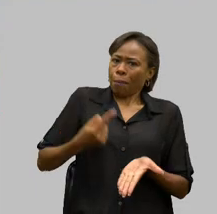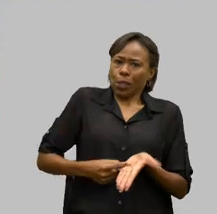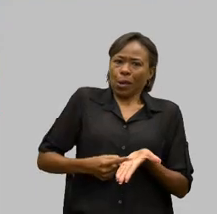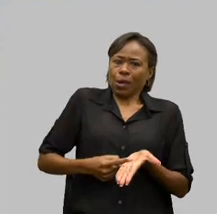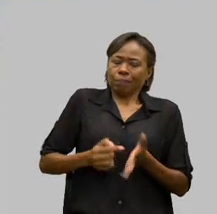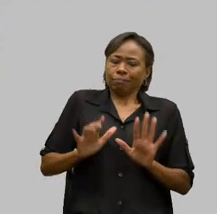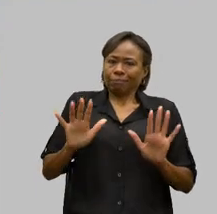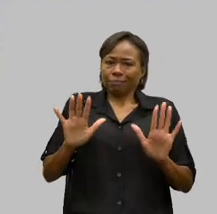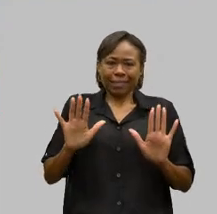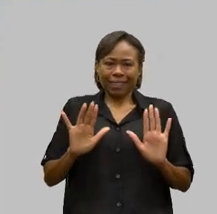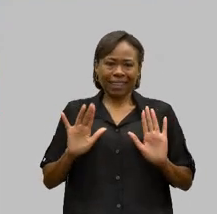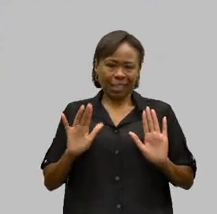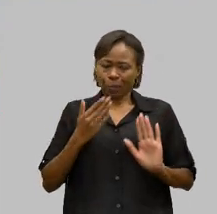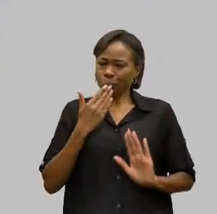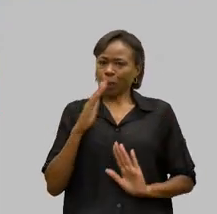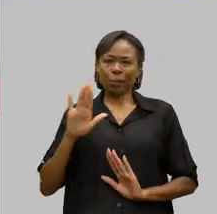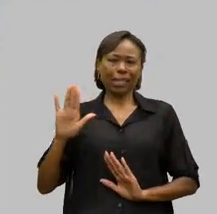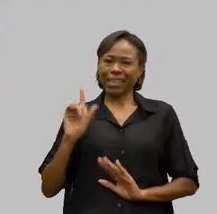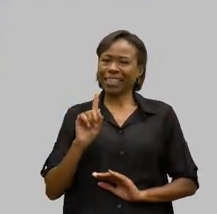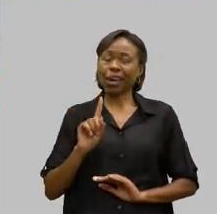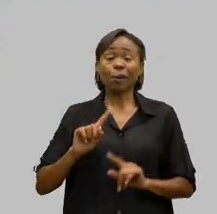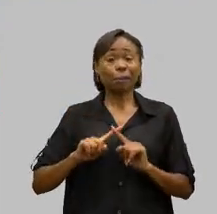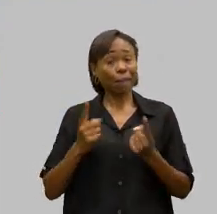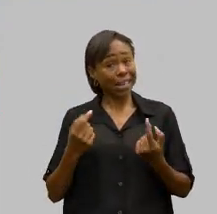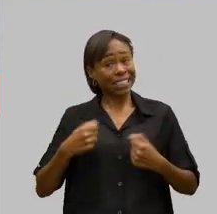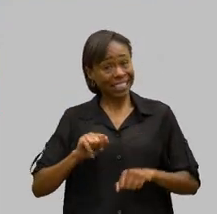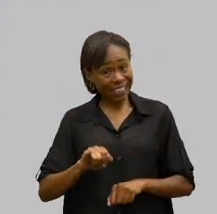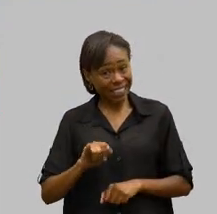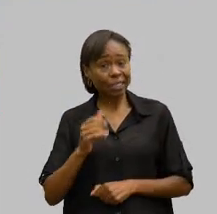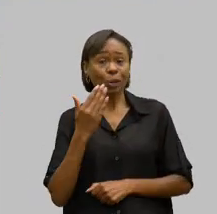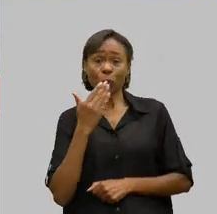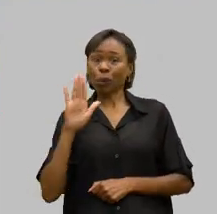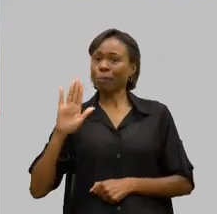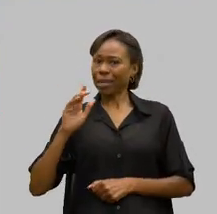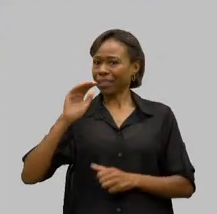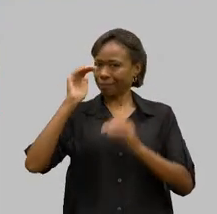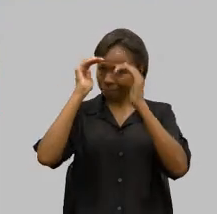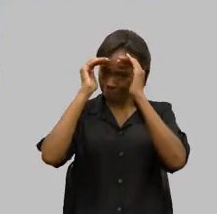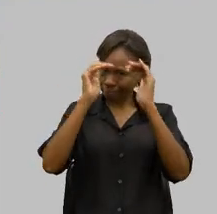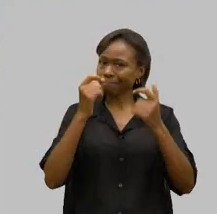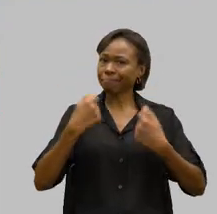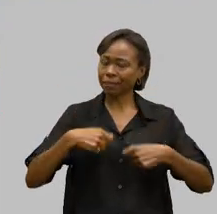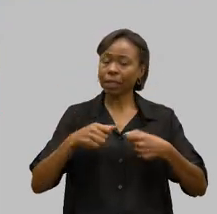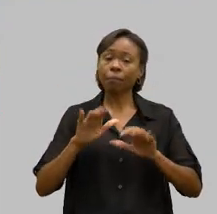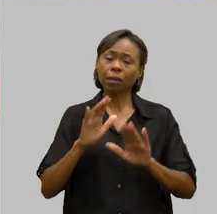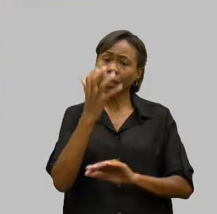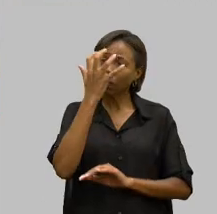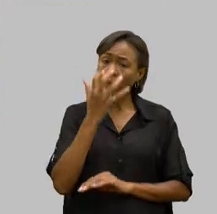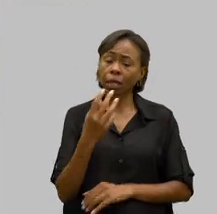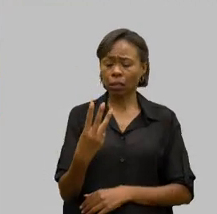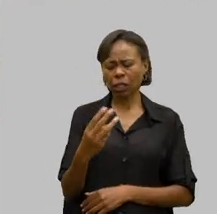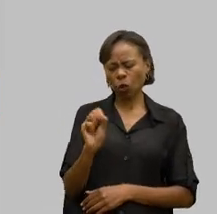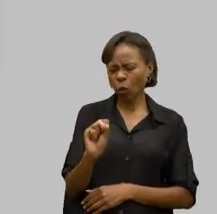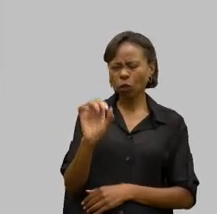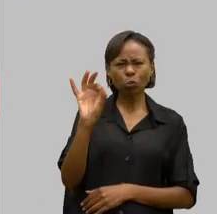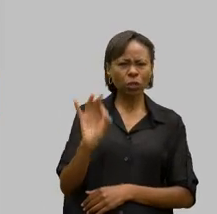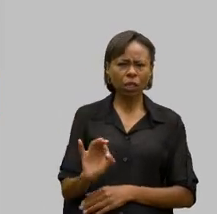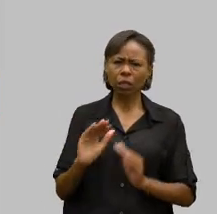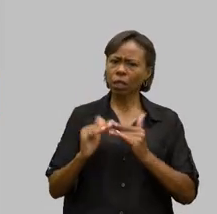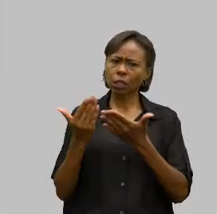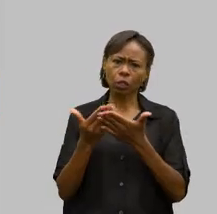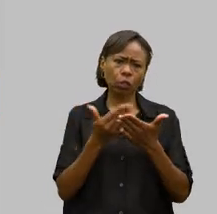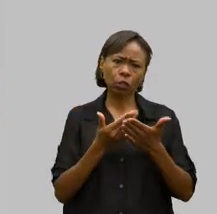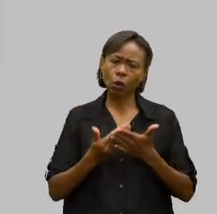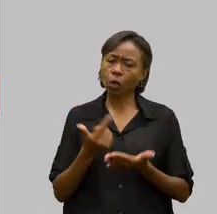a gente não é obrigada a prometer nada, mas quando promete tem que cumprir. Só que é muito sério que a gente tenha 38% das escolas do Estado sem